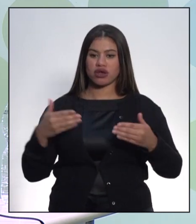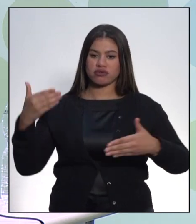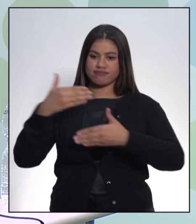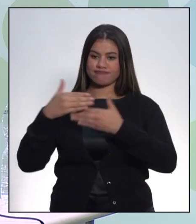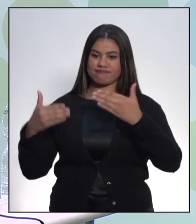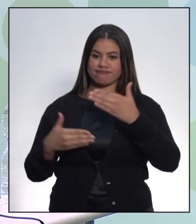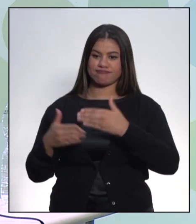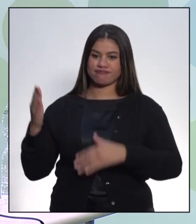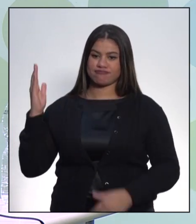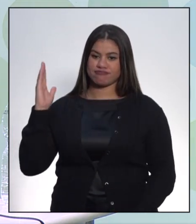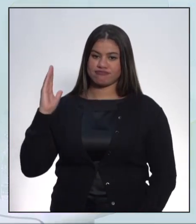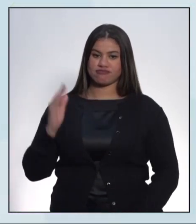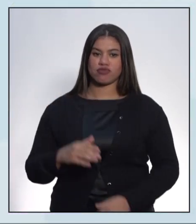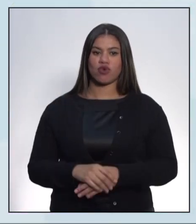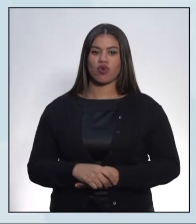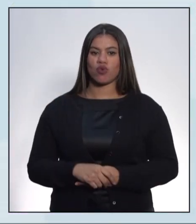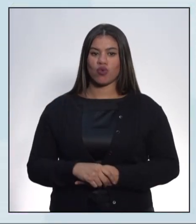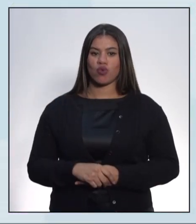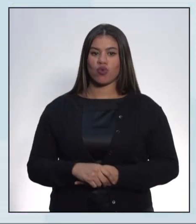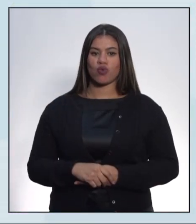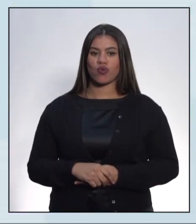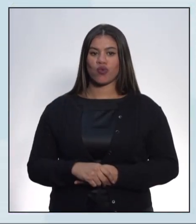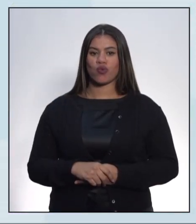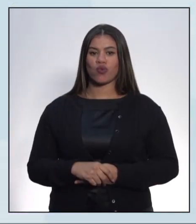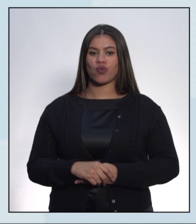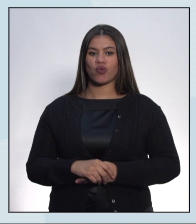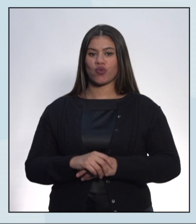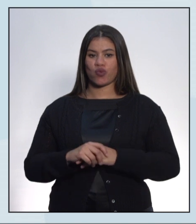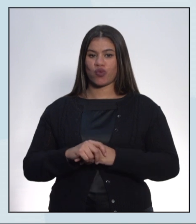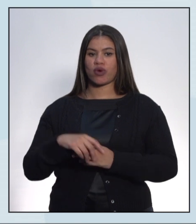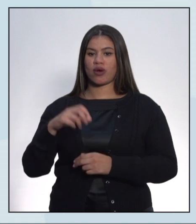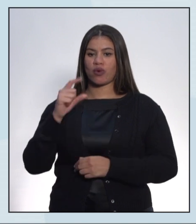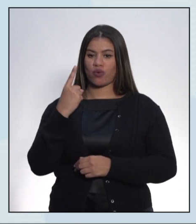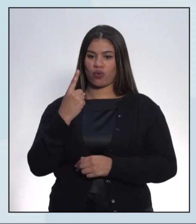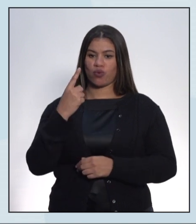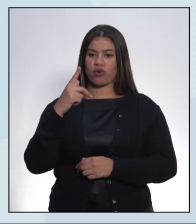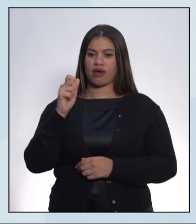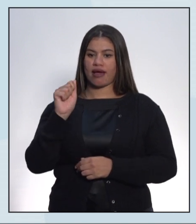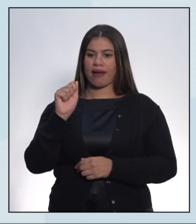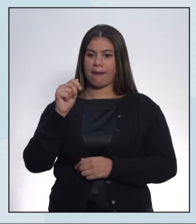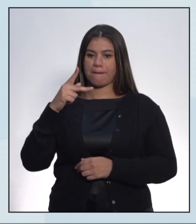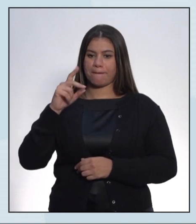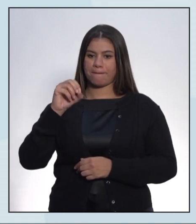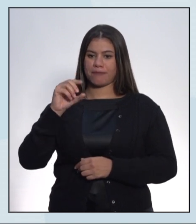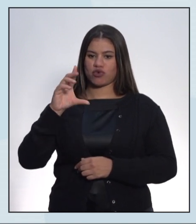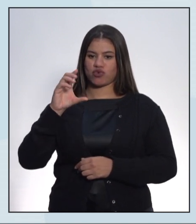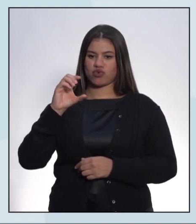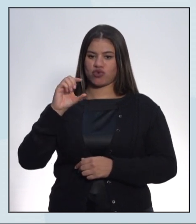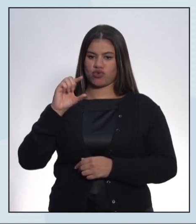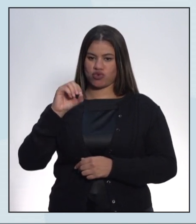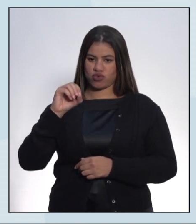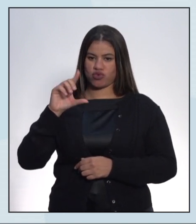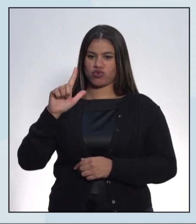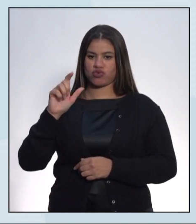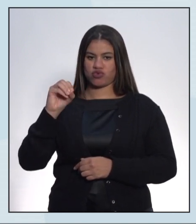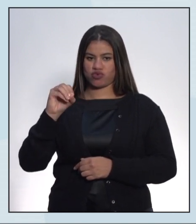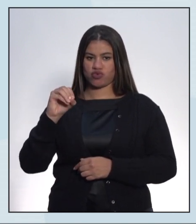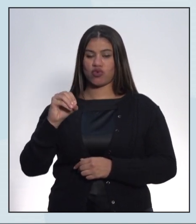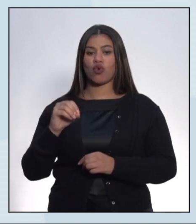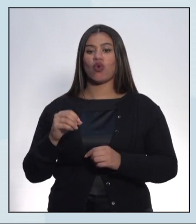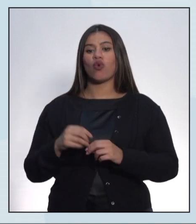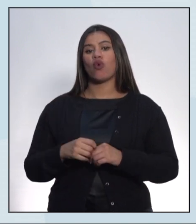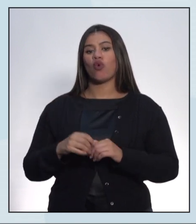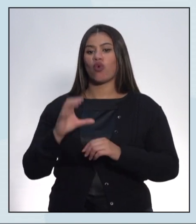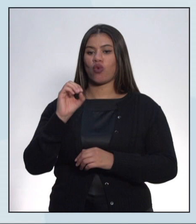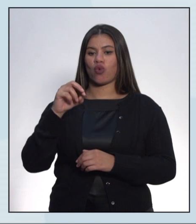tela. Neste conto, o título, um apólogo, né? O conto, ele sempre mais enxuto, mais enxugado, né?